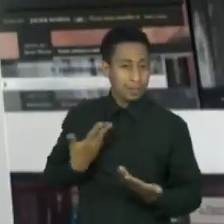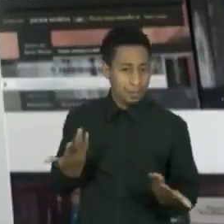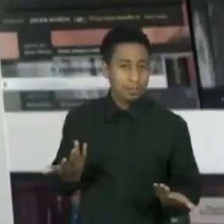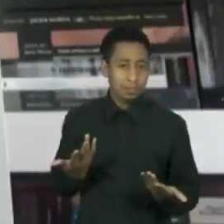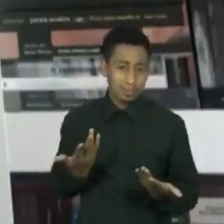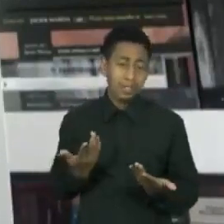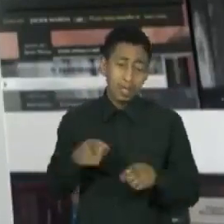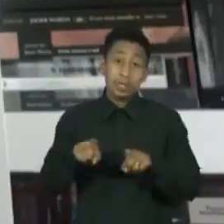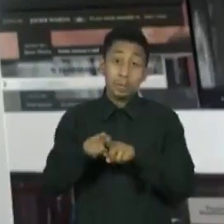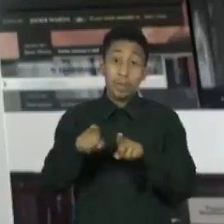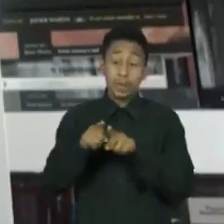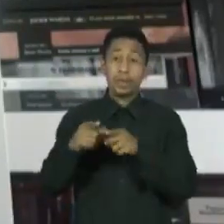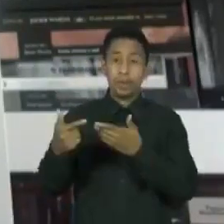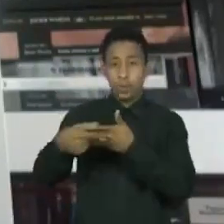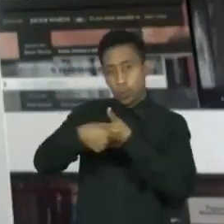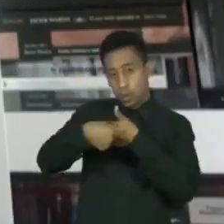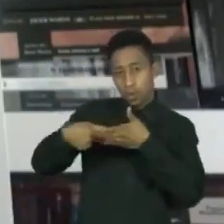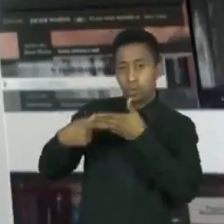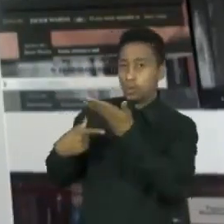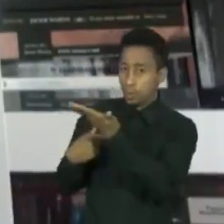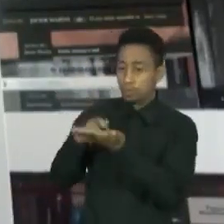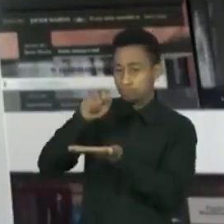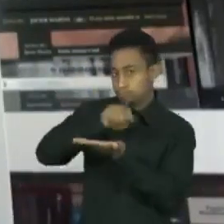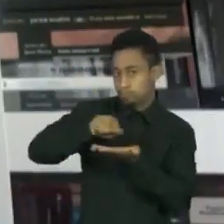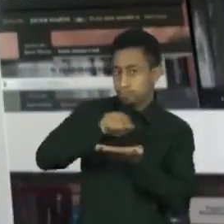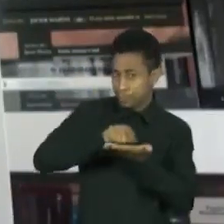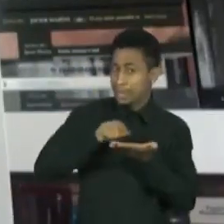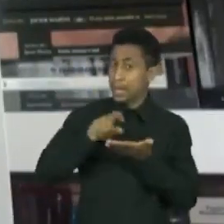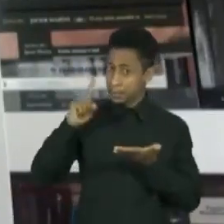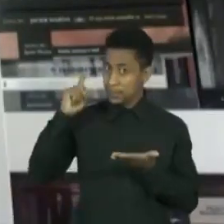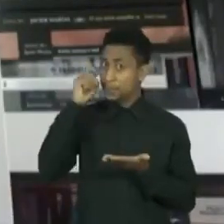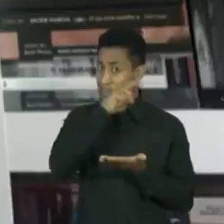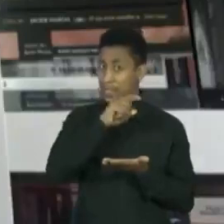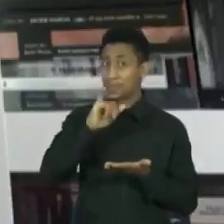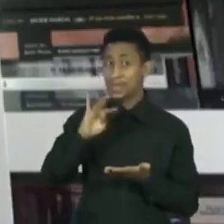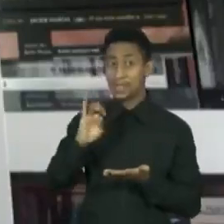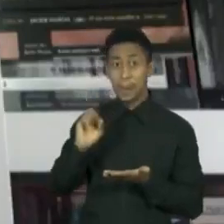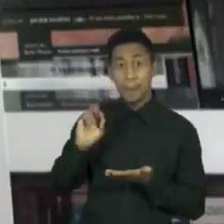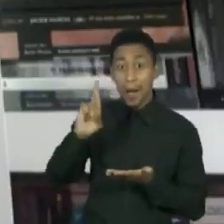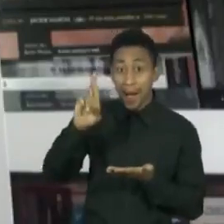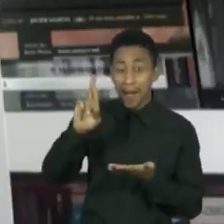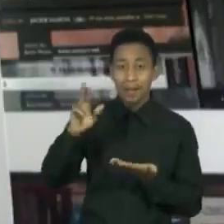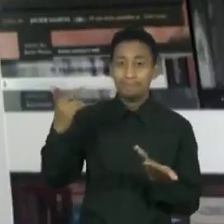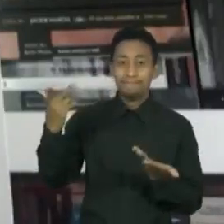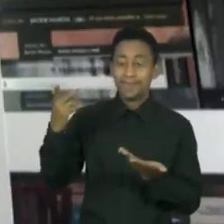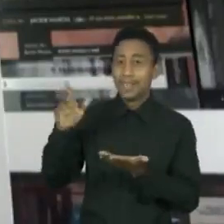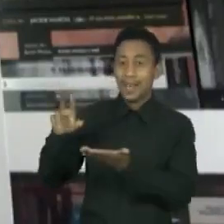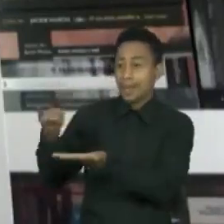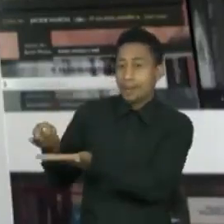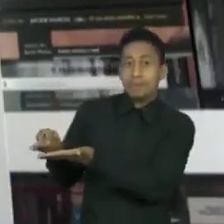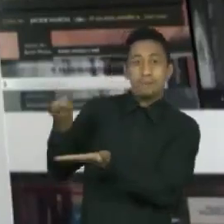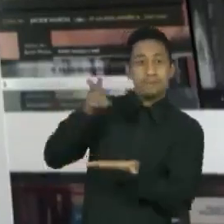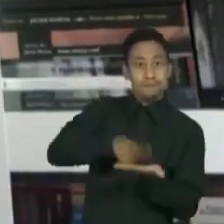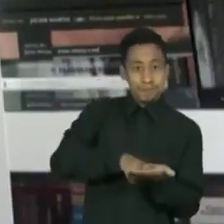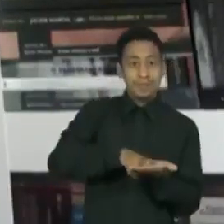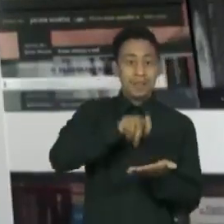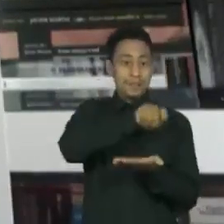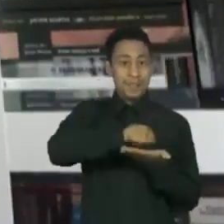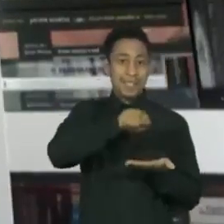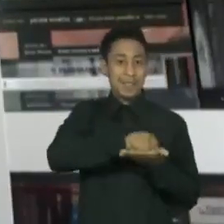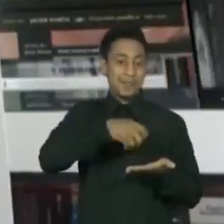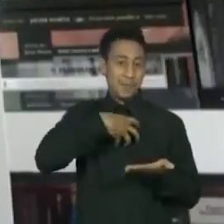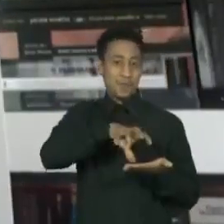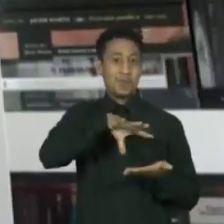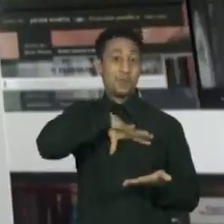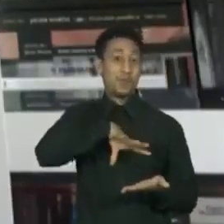e no autor, no risco que o Itamar Vieira Júnior correu ao escrevê-lo e ao publicá-lo, ao insistir